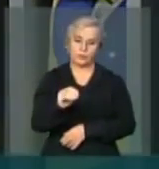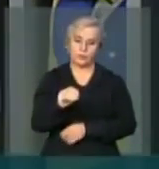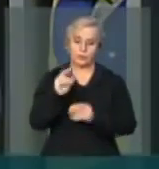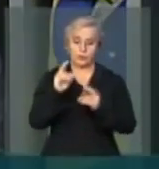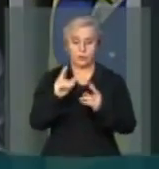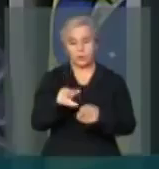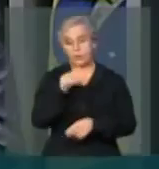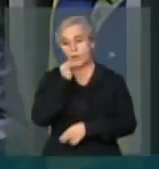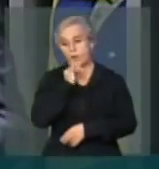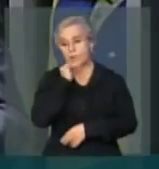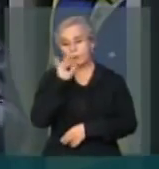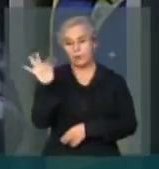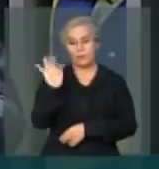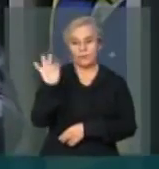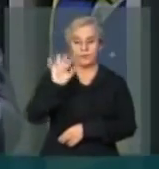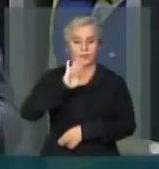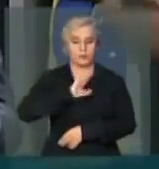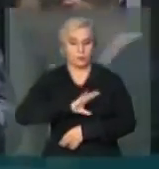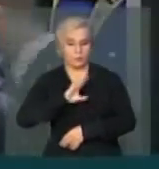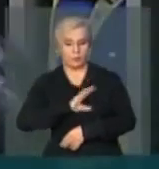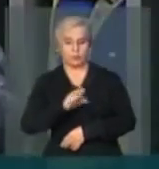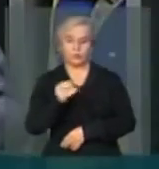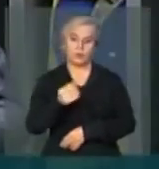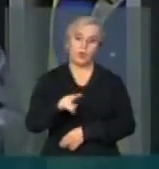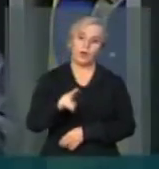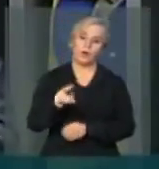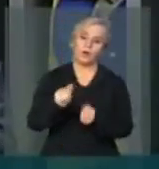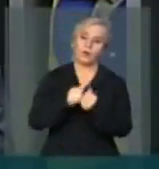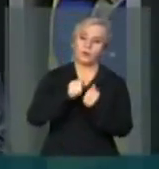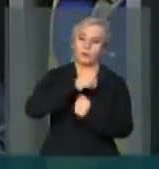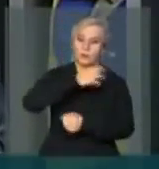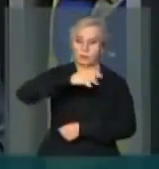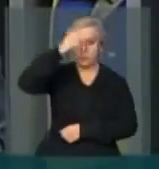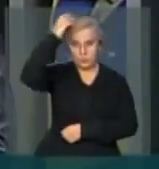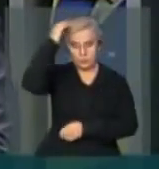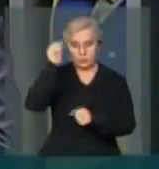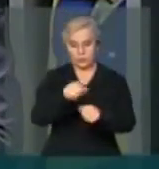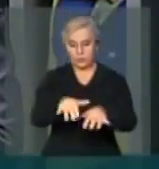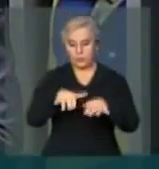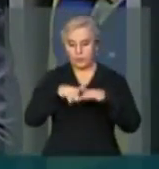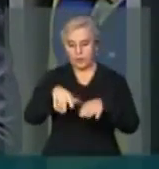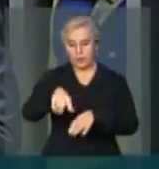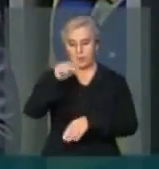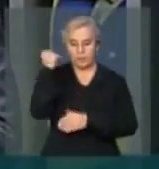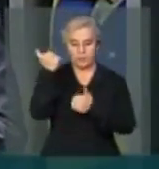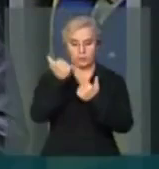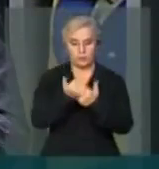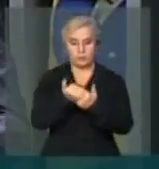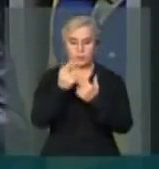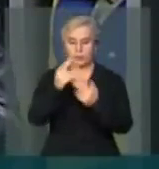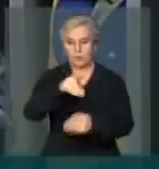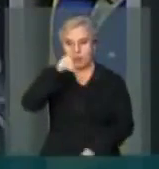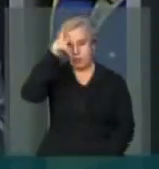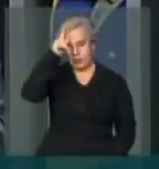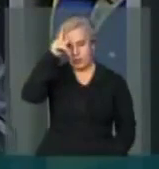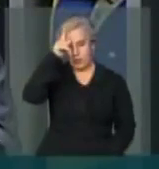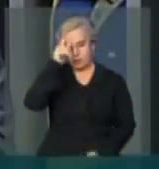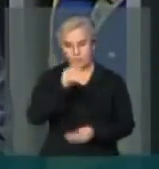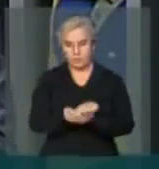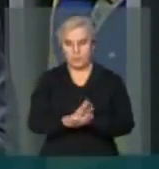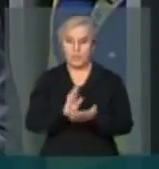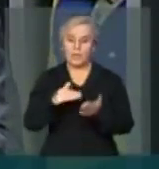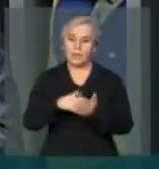França e Portugal, ou parlamentarismo com um presidente eleito pelo parlamento, como a Alemanha. Mesmo a